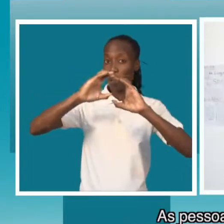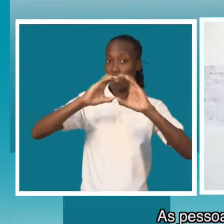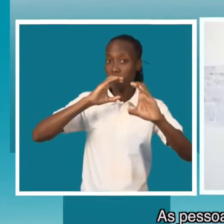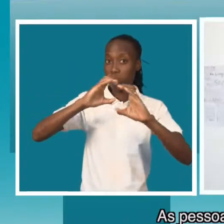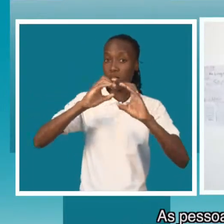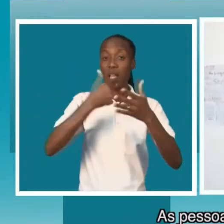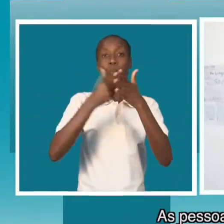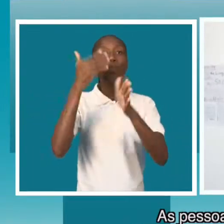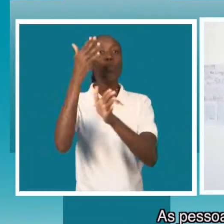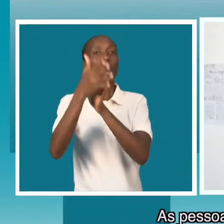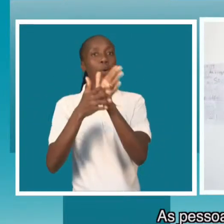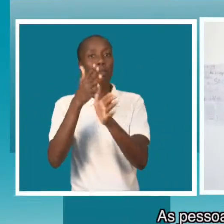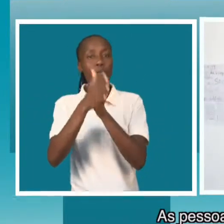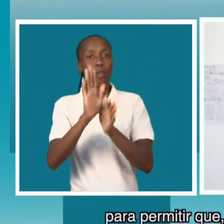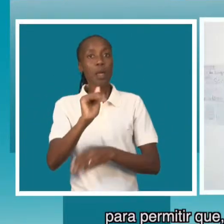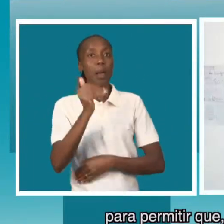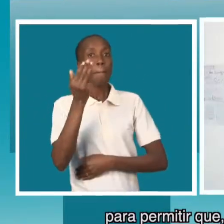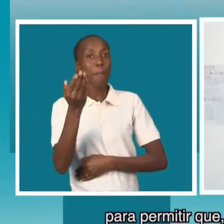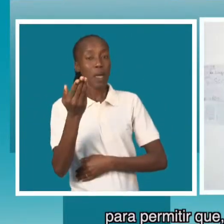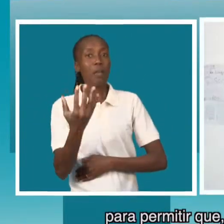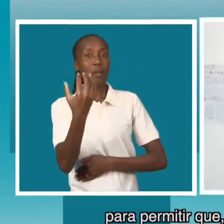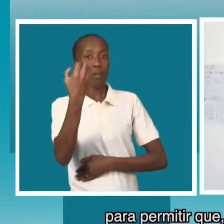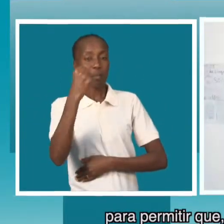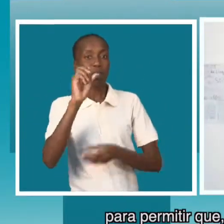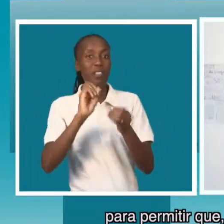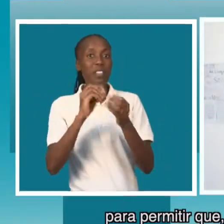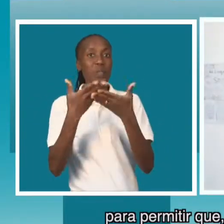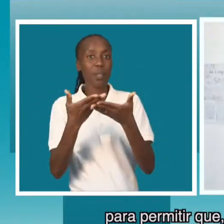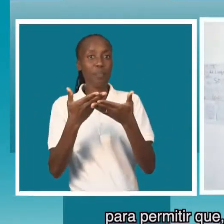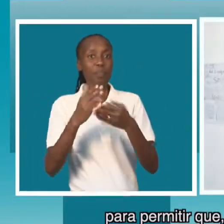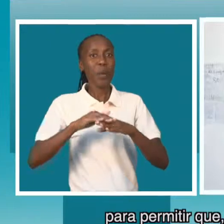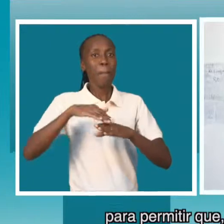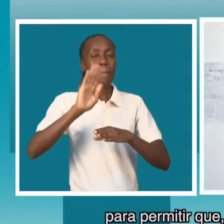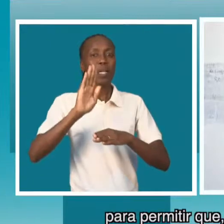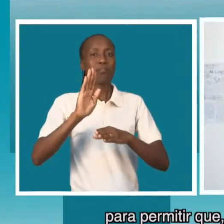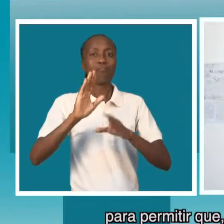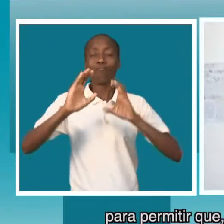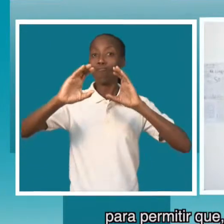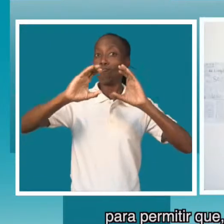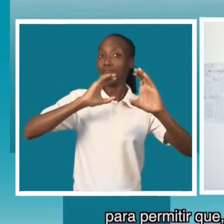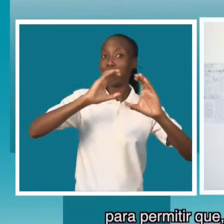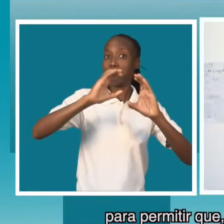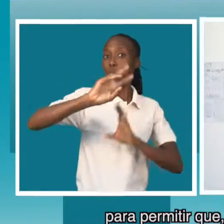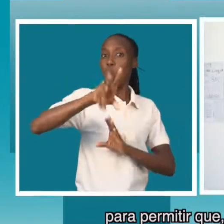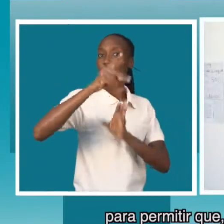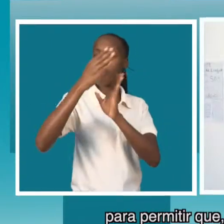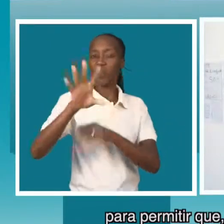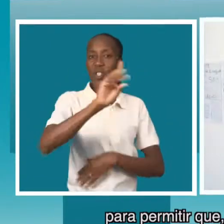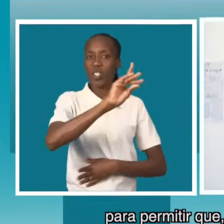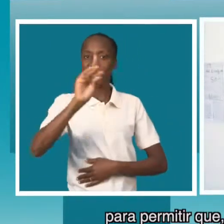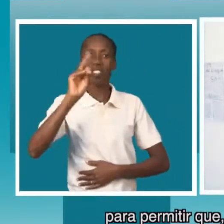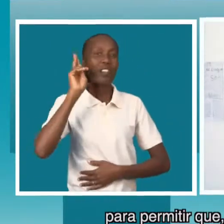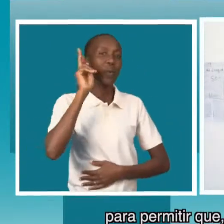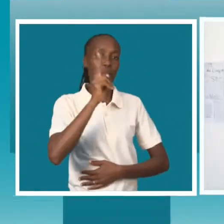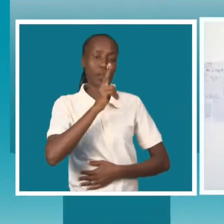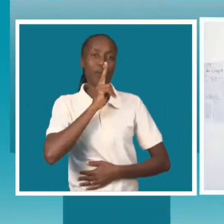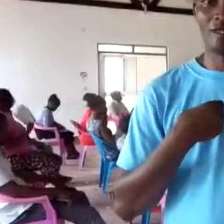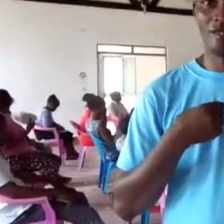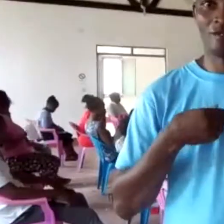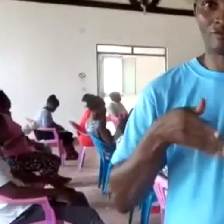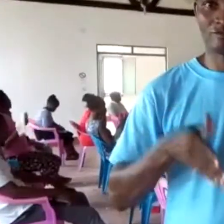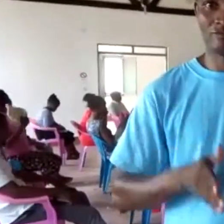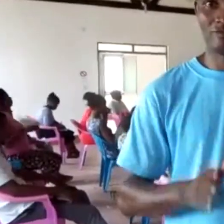através das línguas de sinais para permitir que haja também comunicação com a profissão de deficiência auditiva.